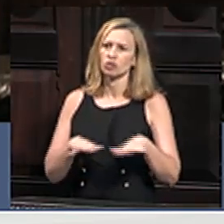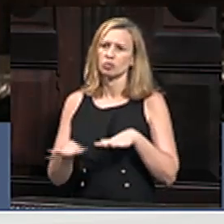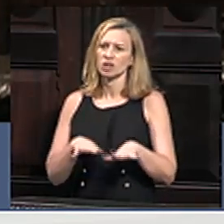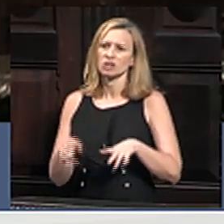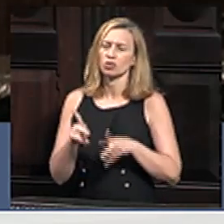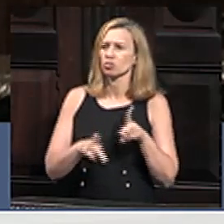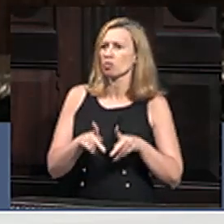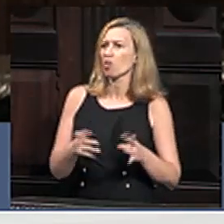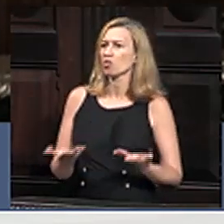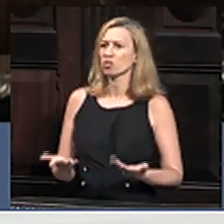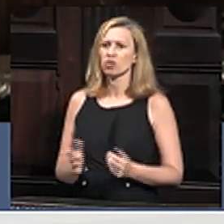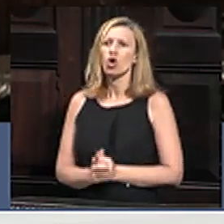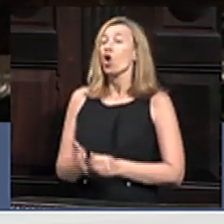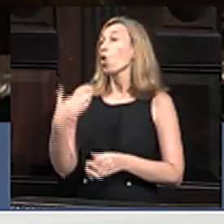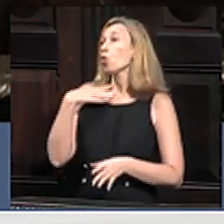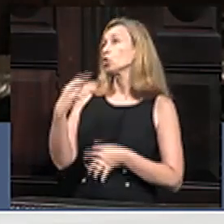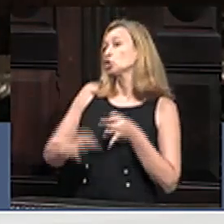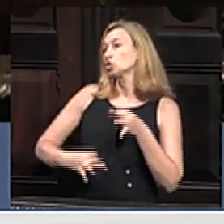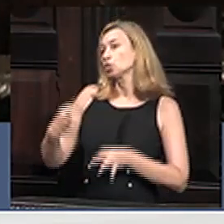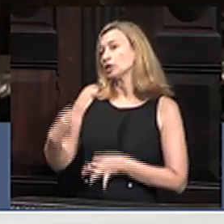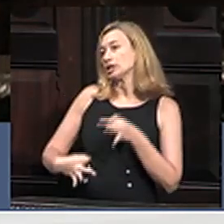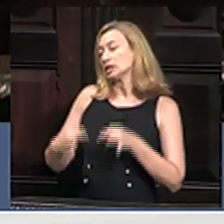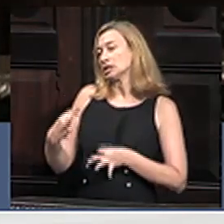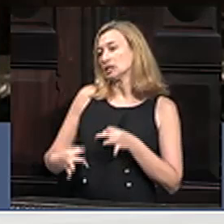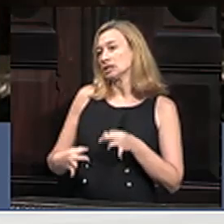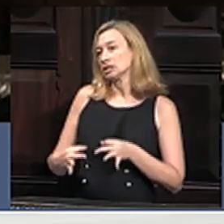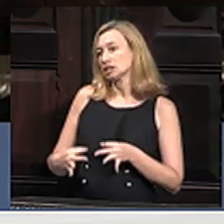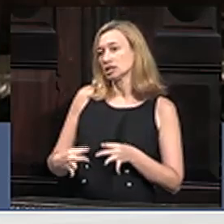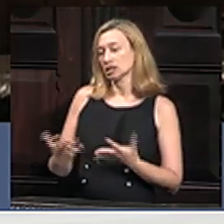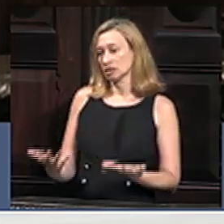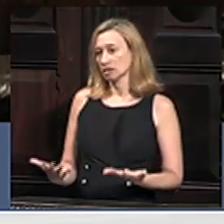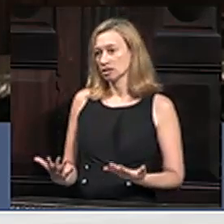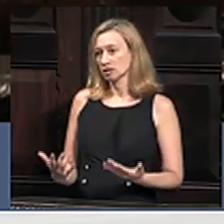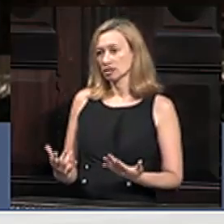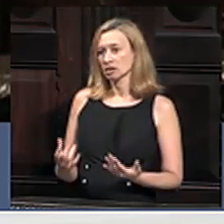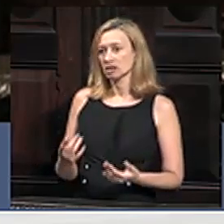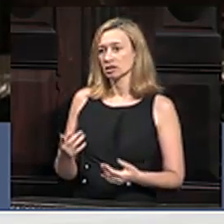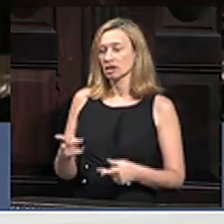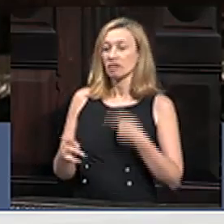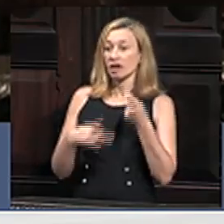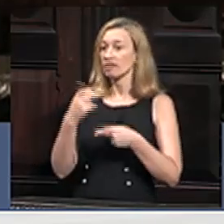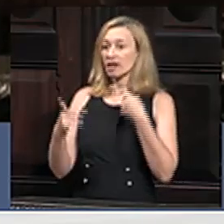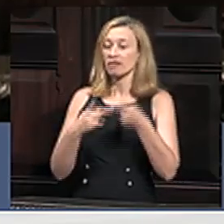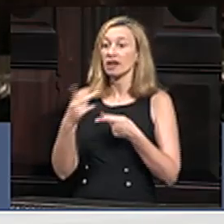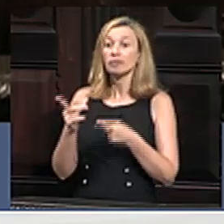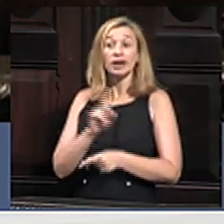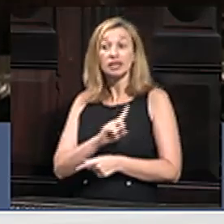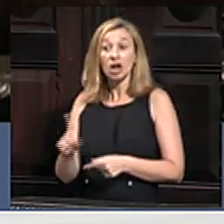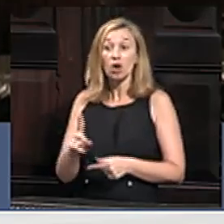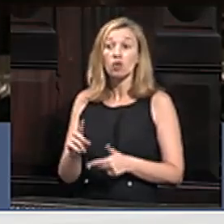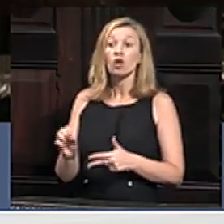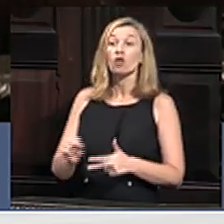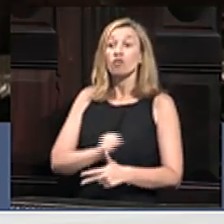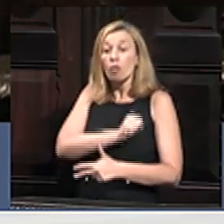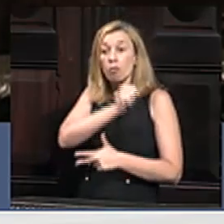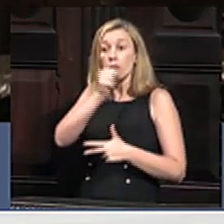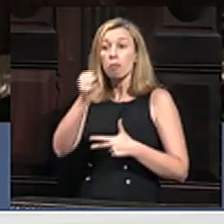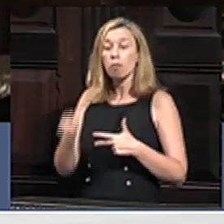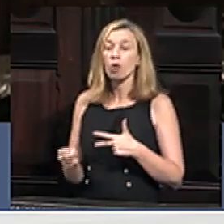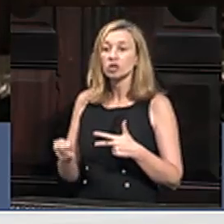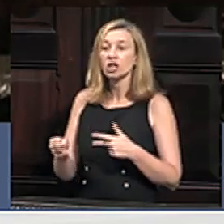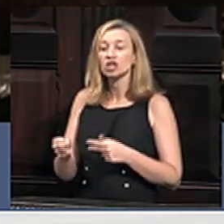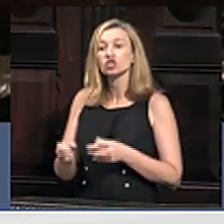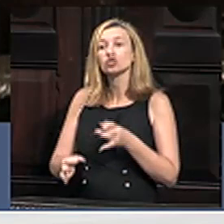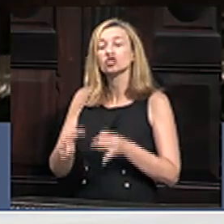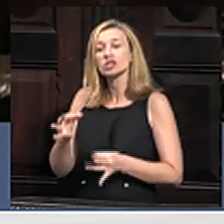popular. Não foi o juiz Sérgio Moro sozinho, foi o Poder Judiciário, com a aquiescência do